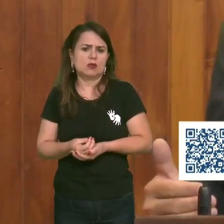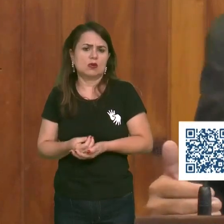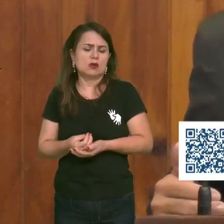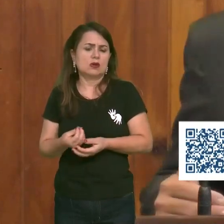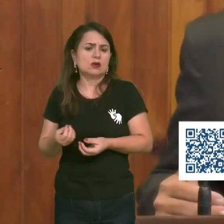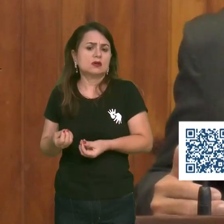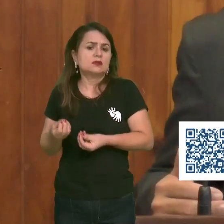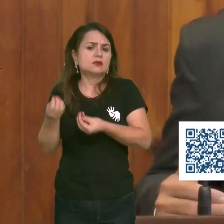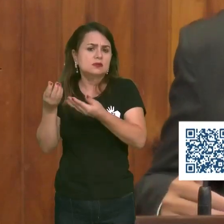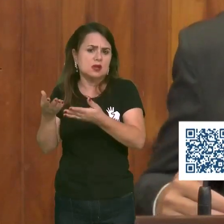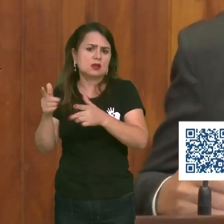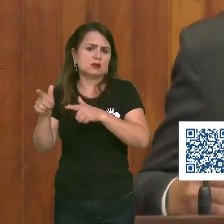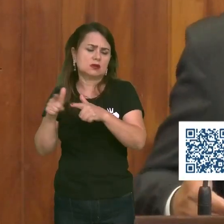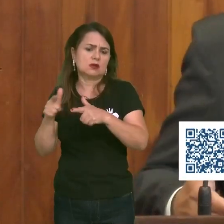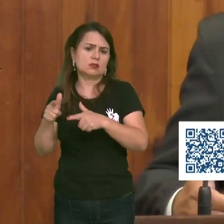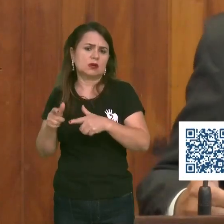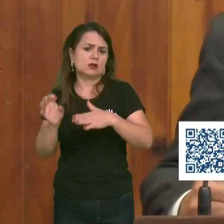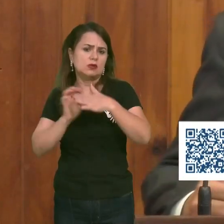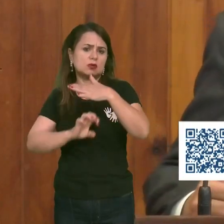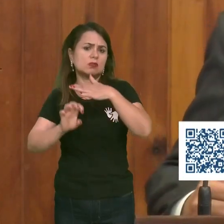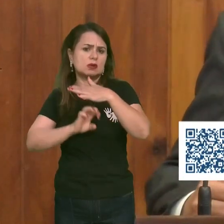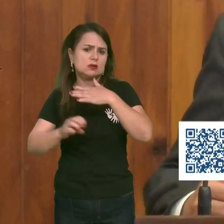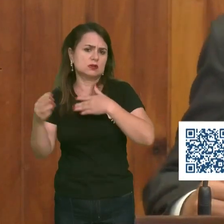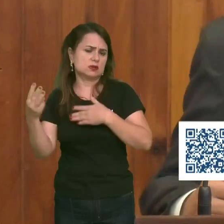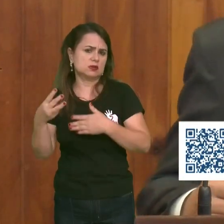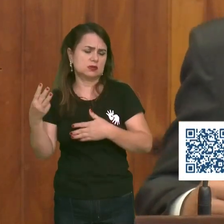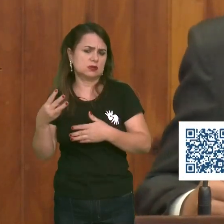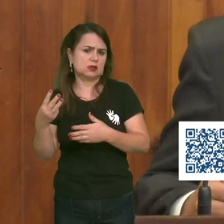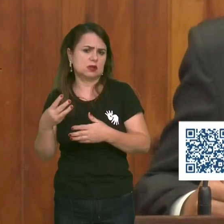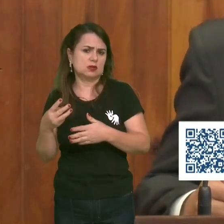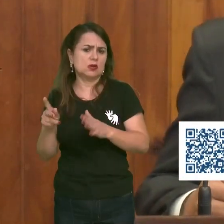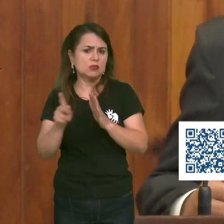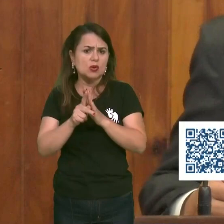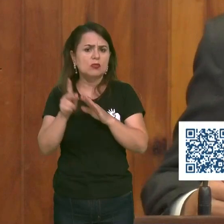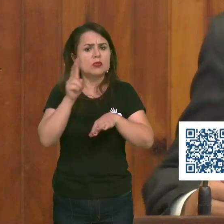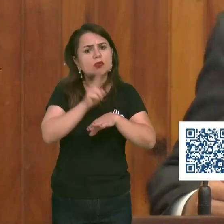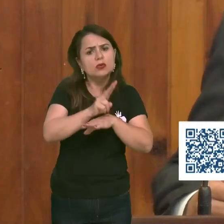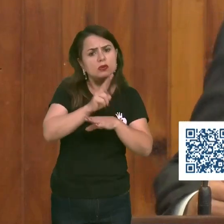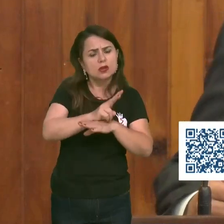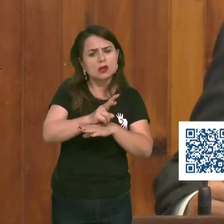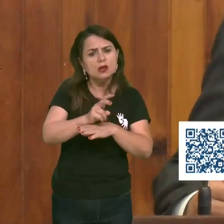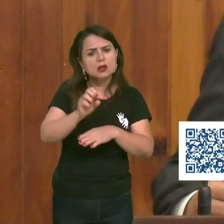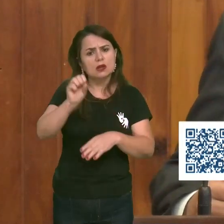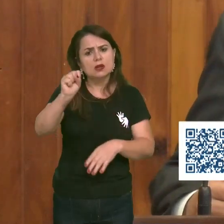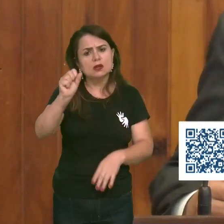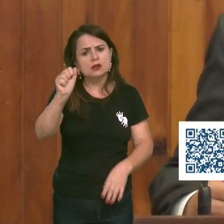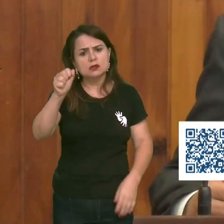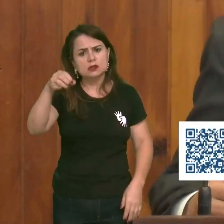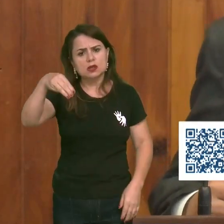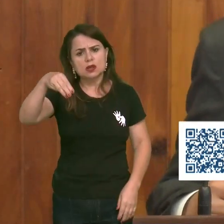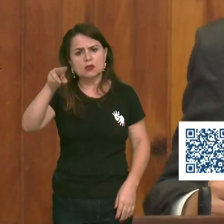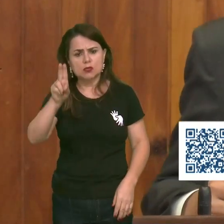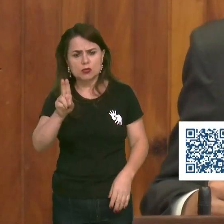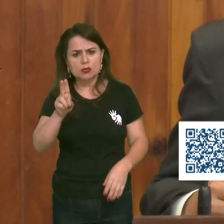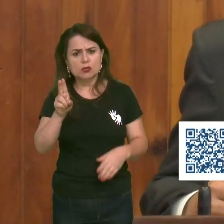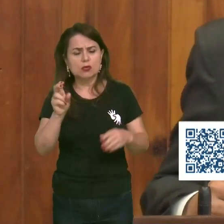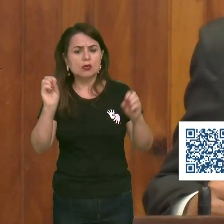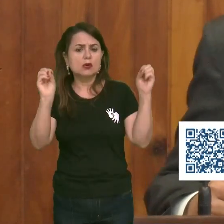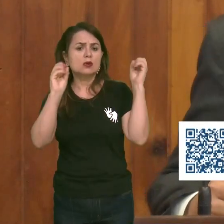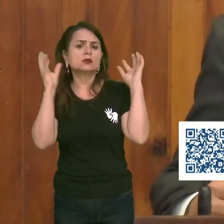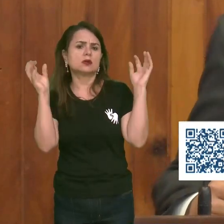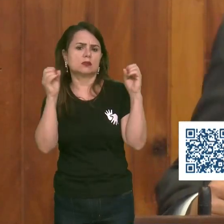pasta tão importante que é o SAMU da cidade ou presenciei alguns anos atrás lá no SAMU junto